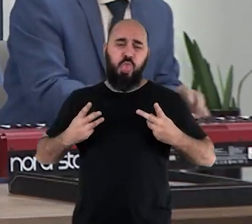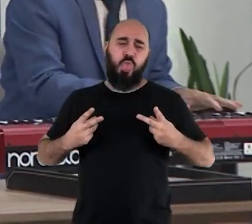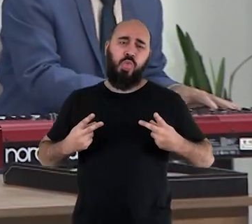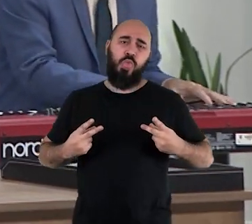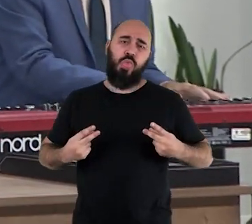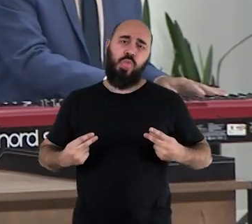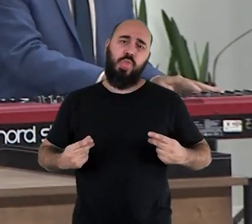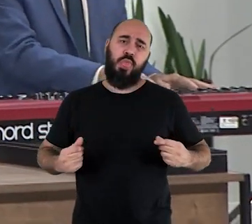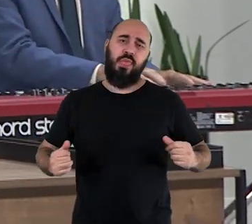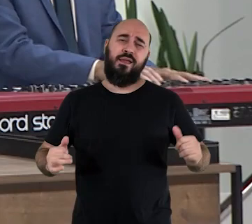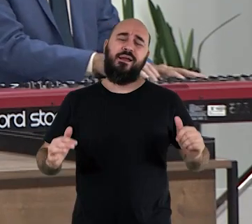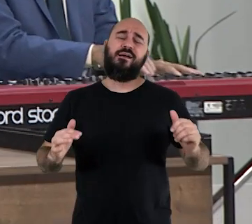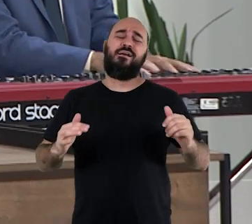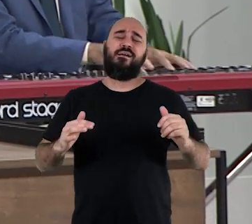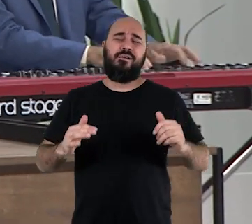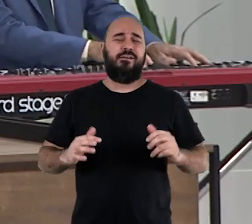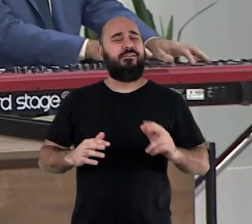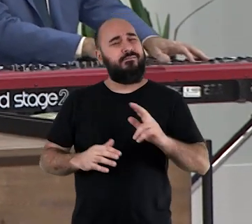passará